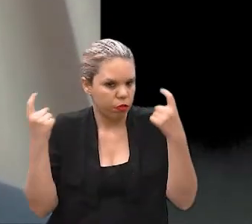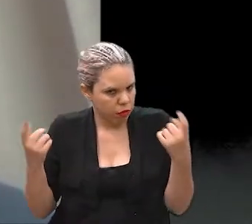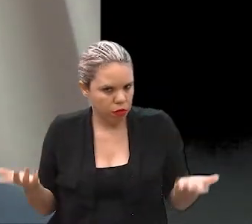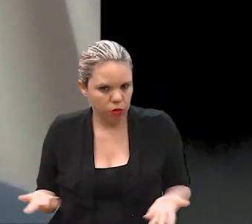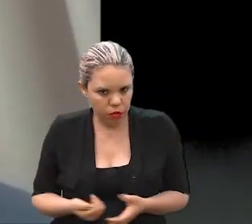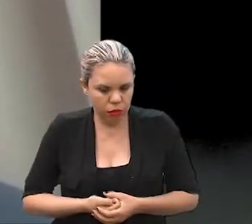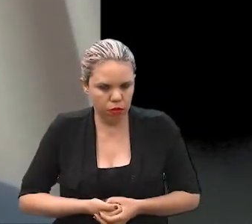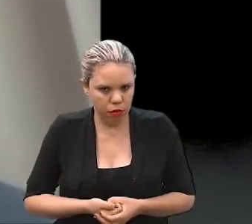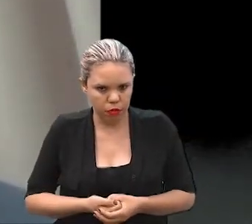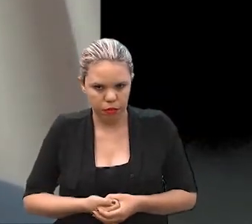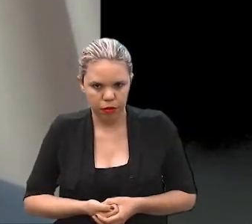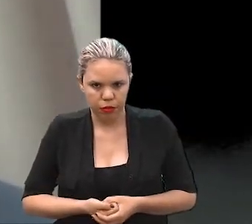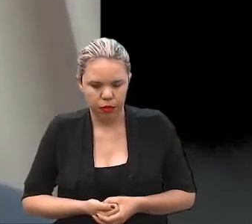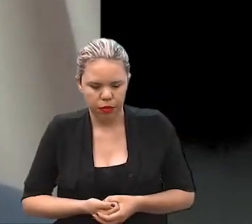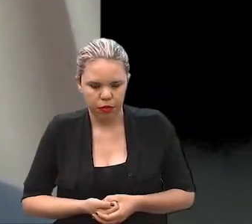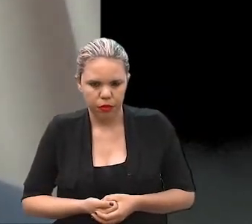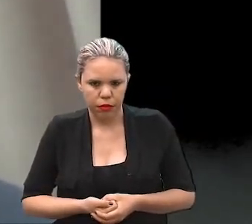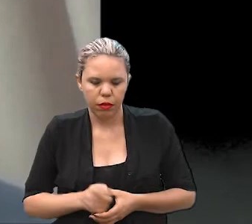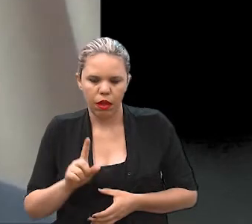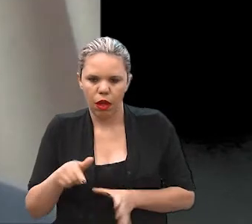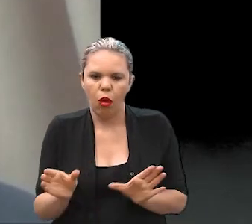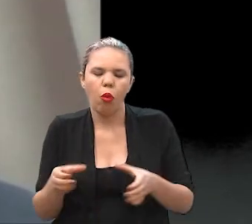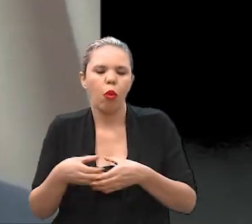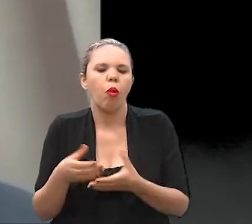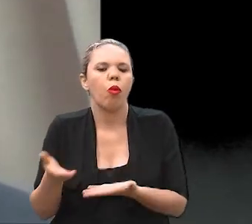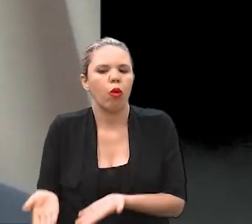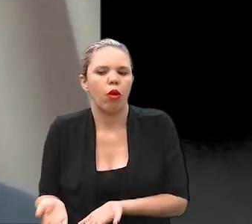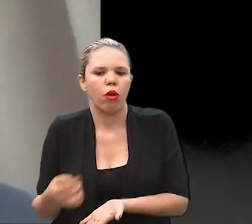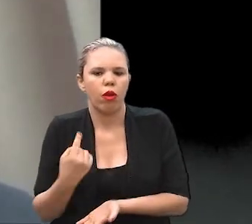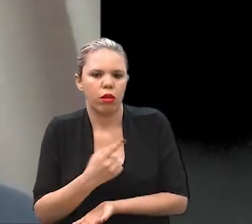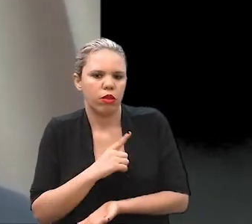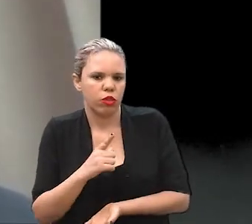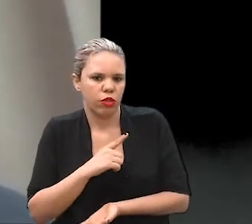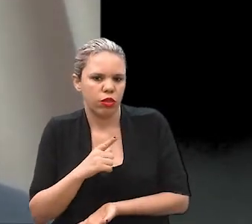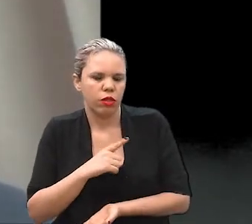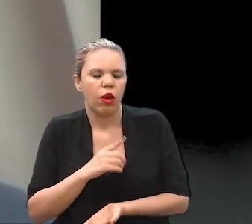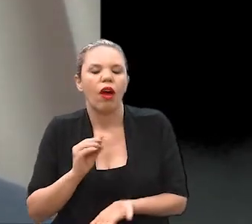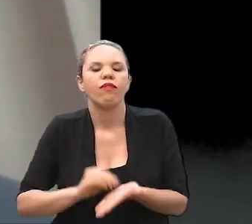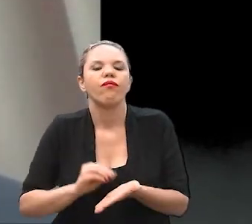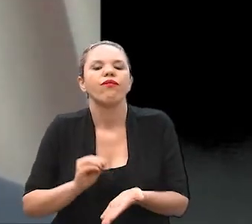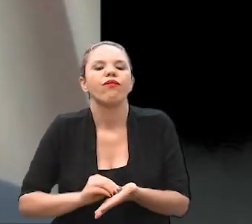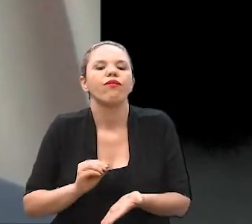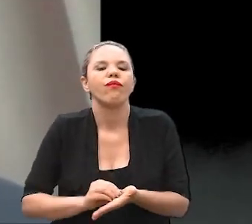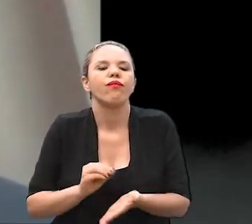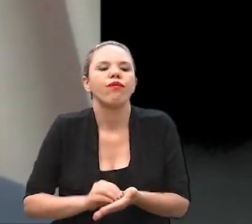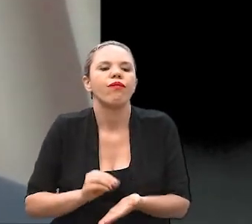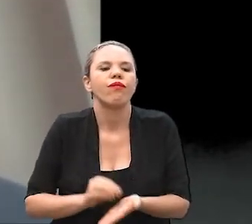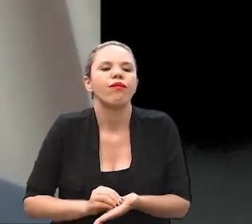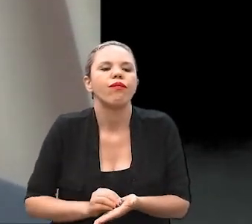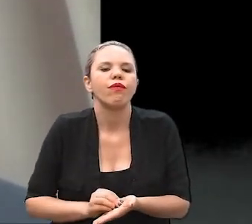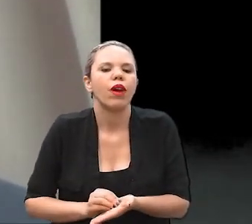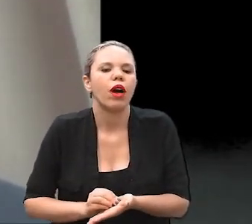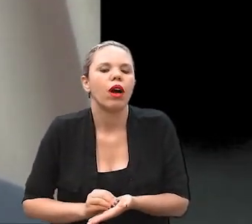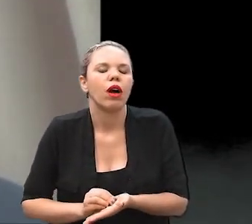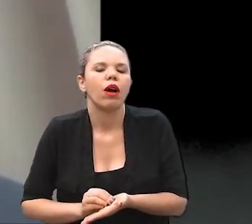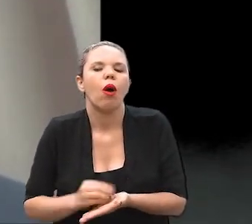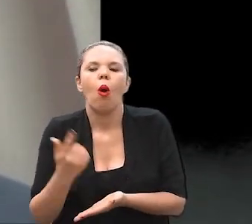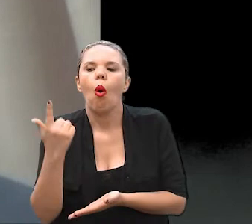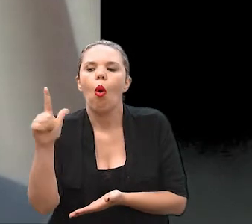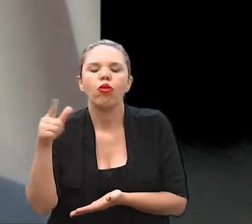preocupação que é uma comissão que a gente tem tido uma ausência muito grande de